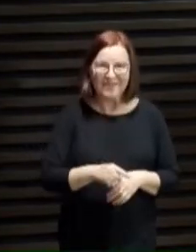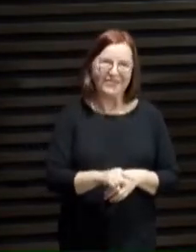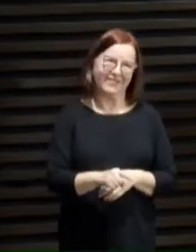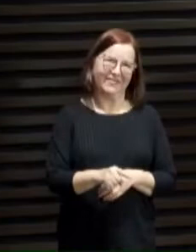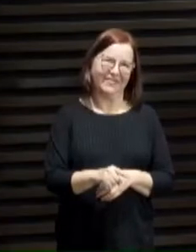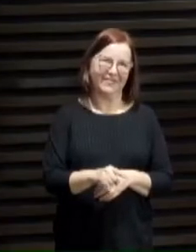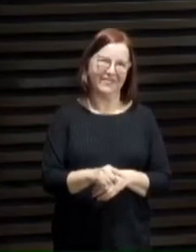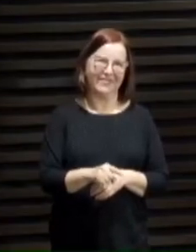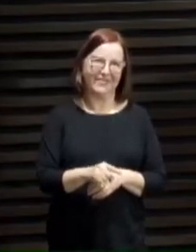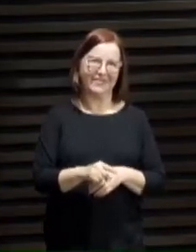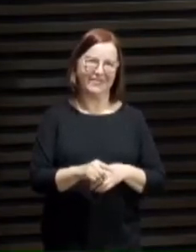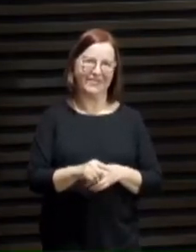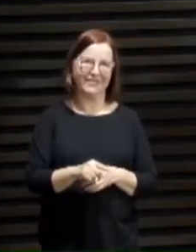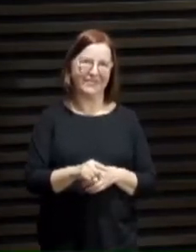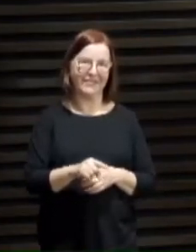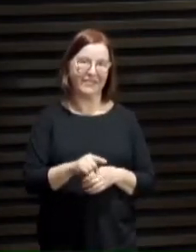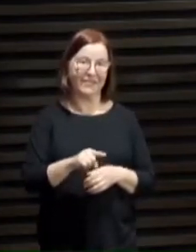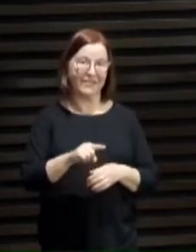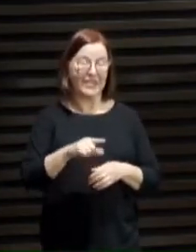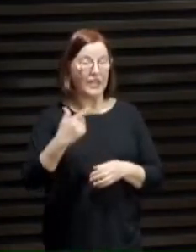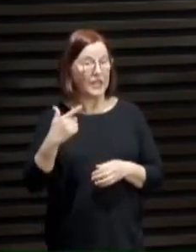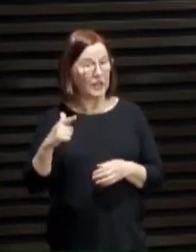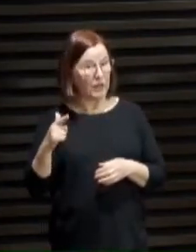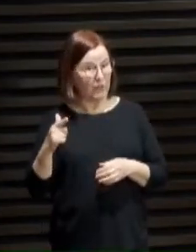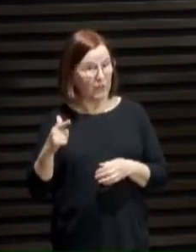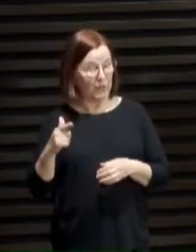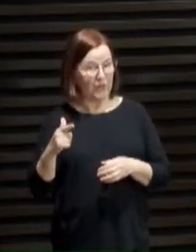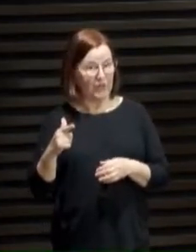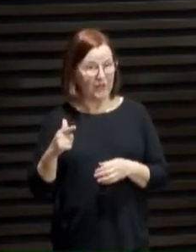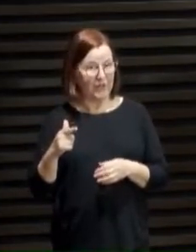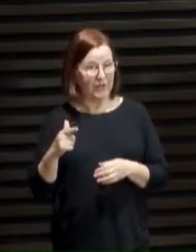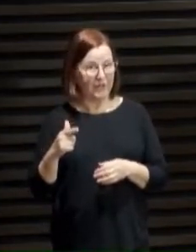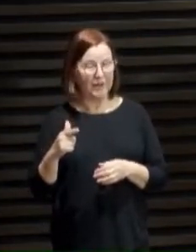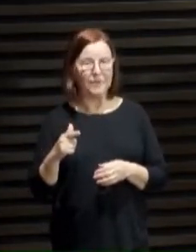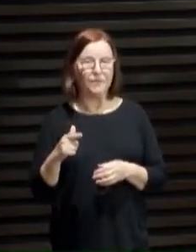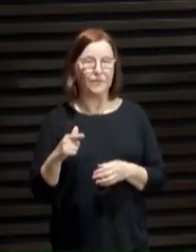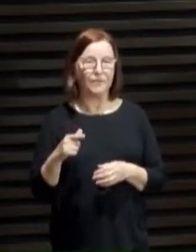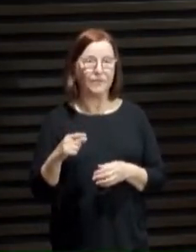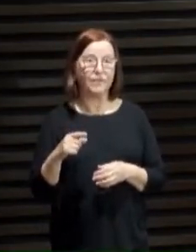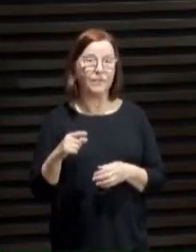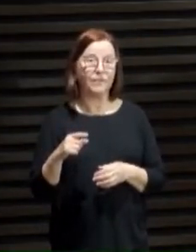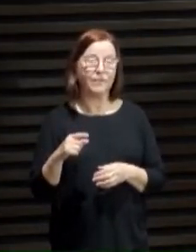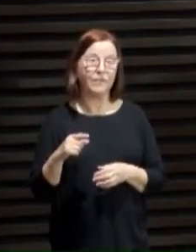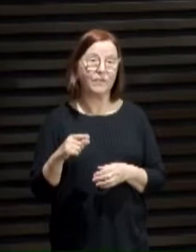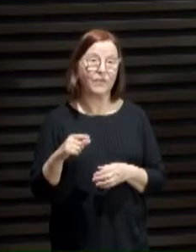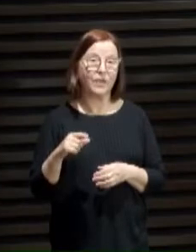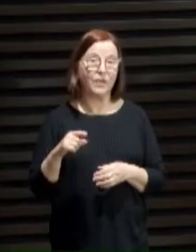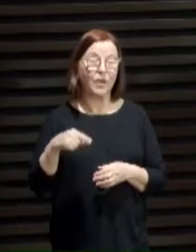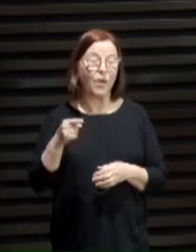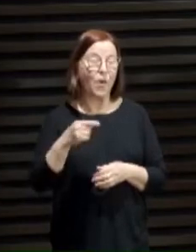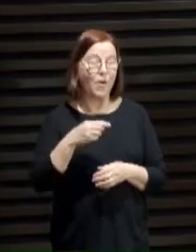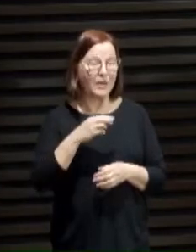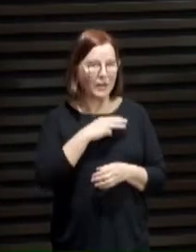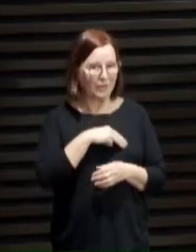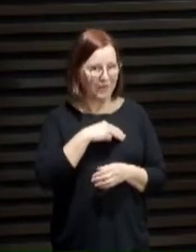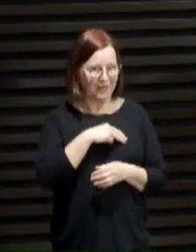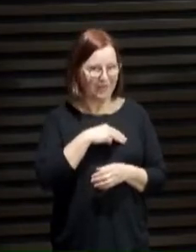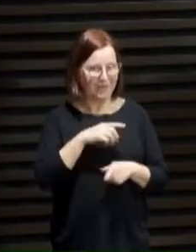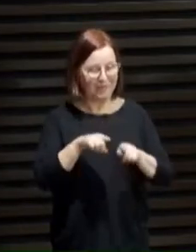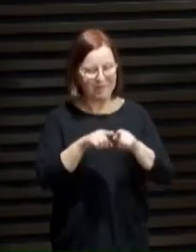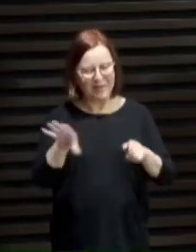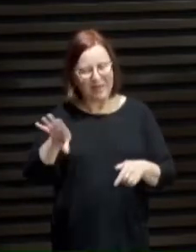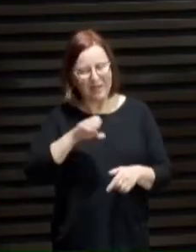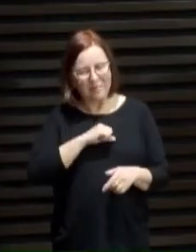que não tinha outra missão senão o fim. Ele os amou até o fim e sabia disso.